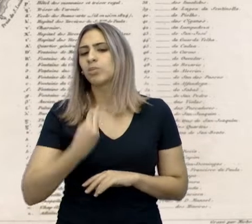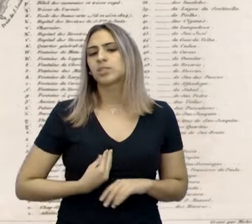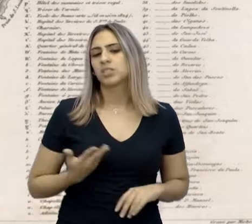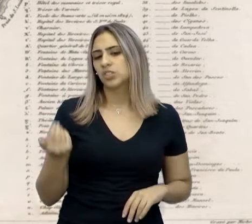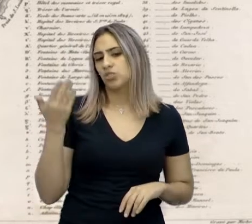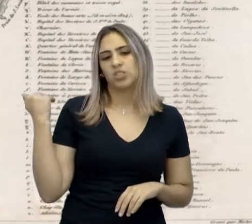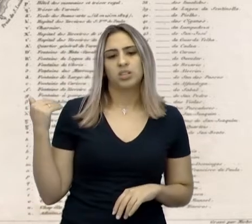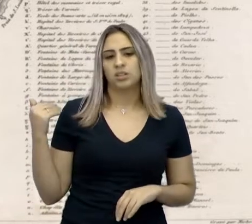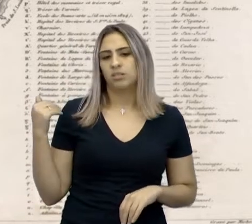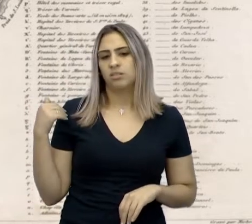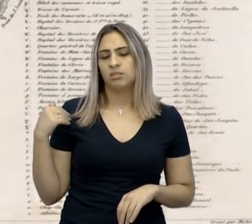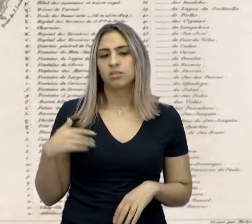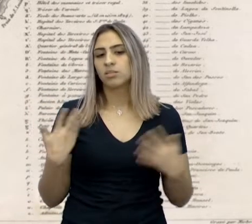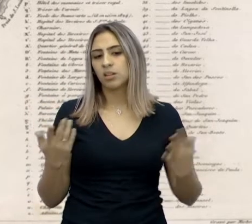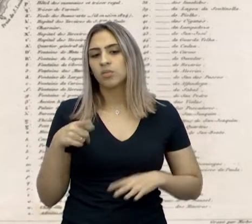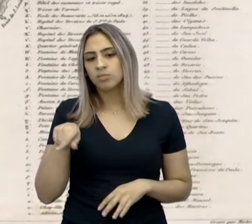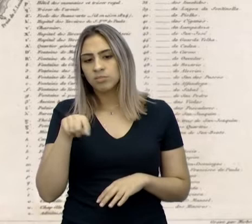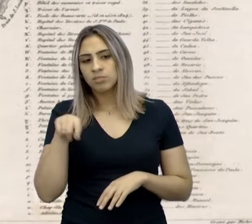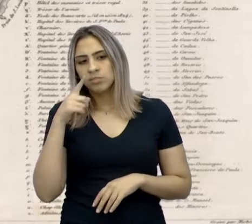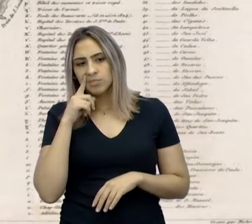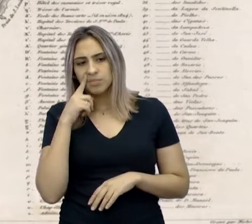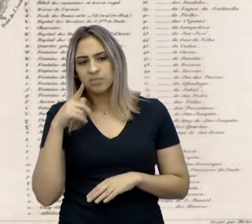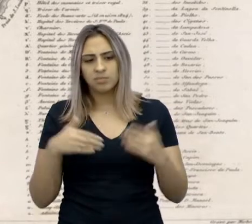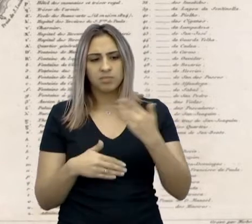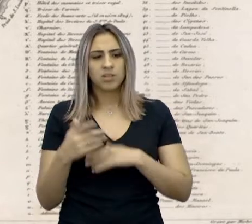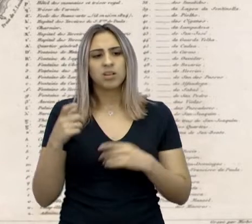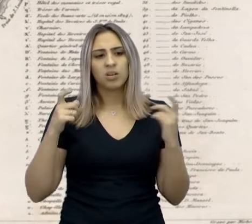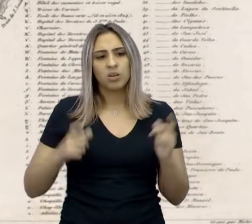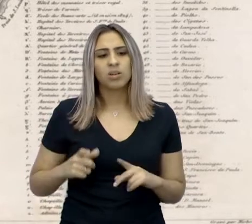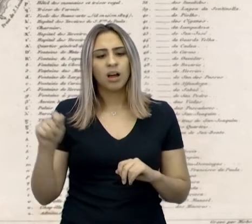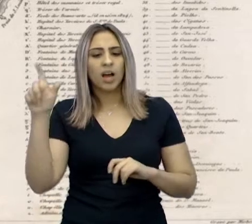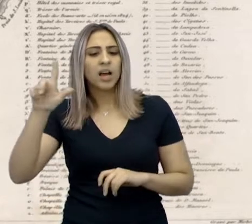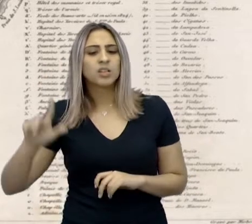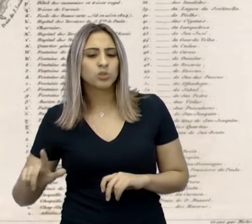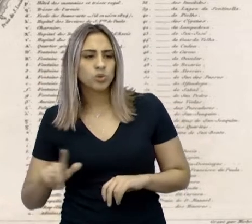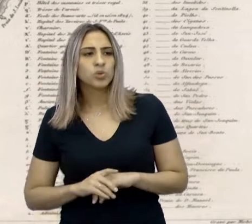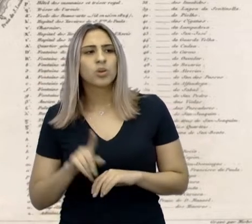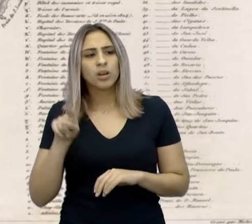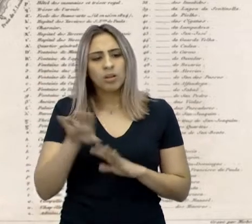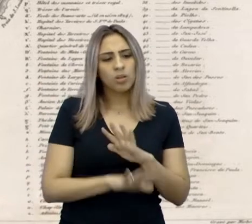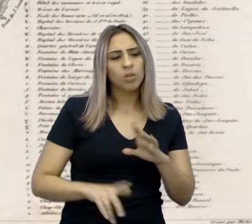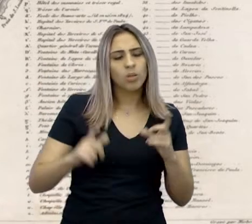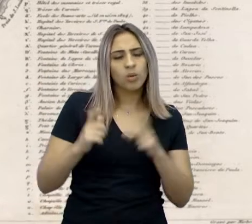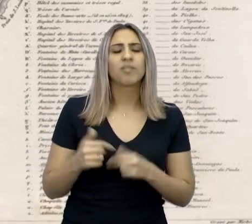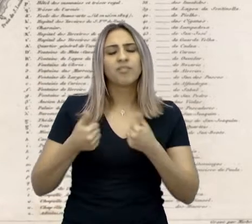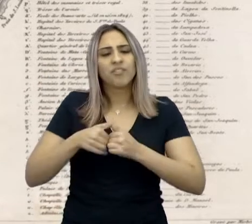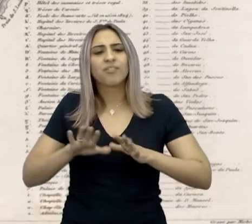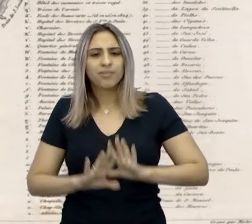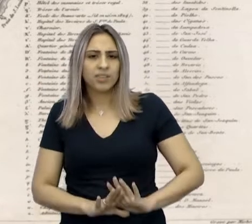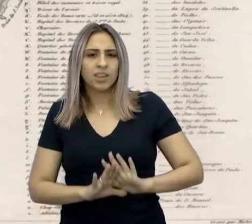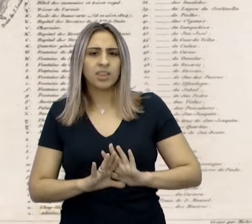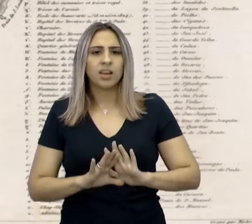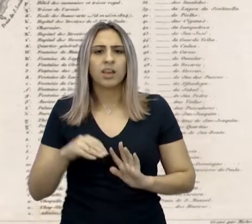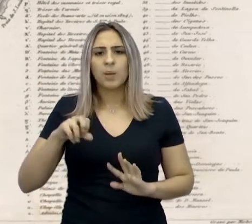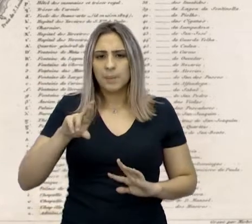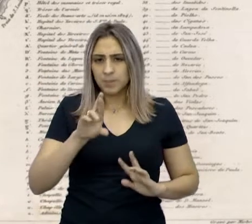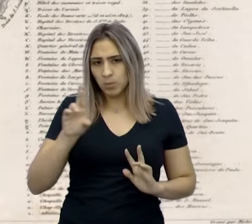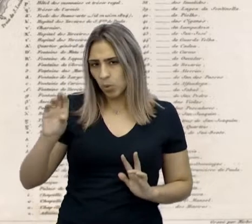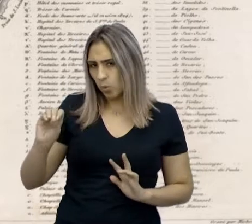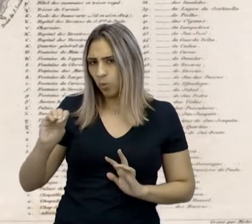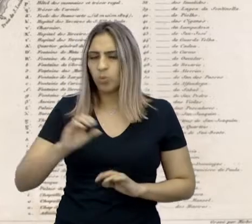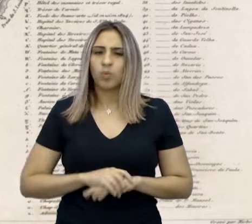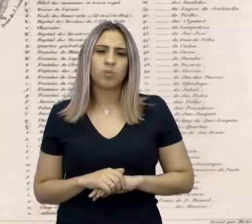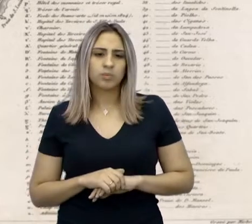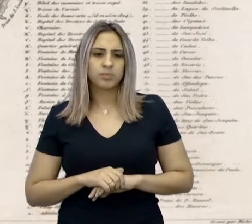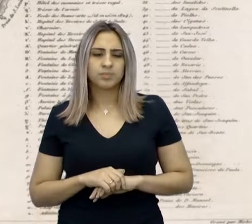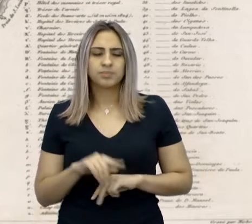existia. Então, se a gente vê aqui na telinha, onde está em azul, né, é a área onde ficaria aí o Morro da Providência,